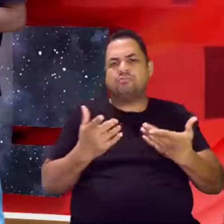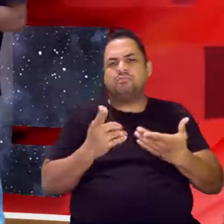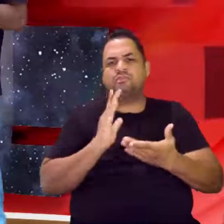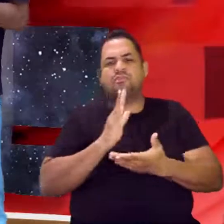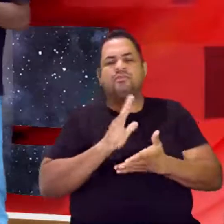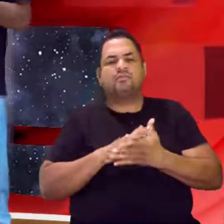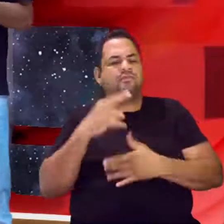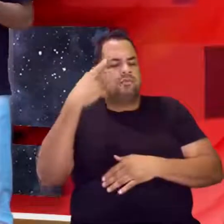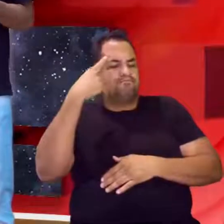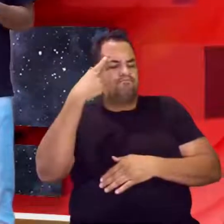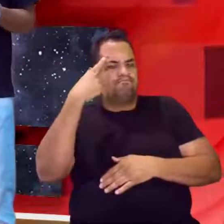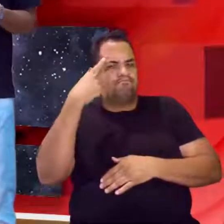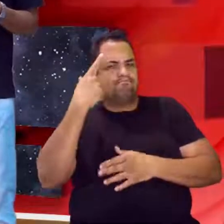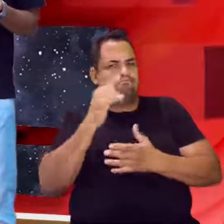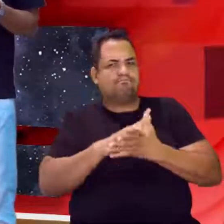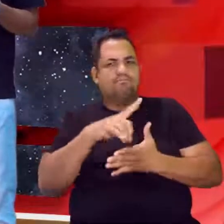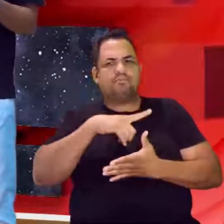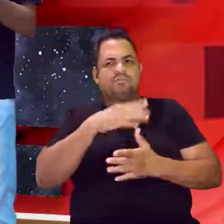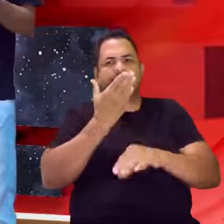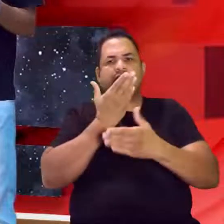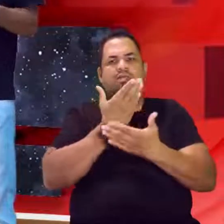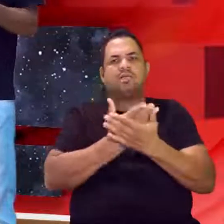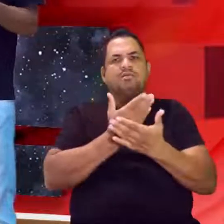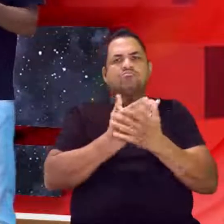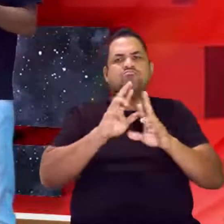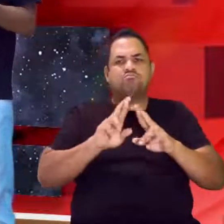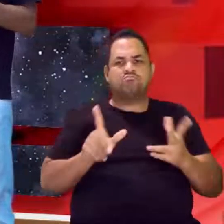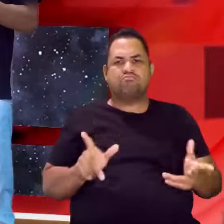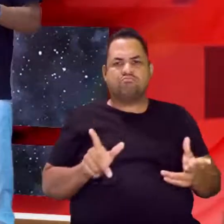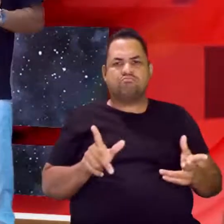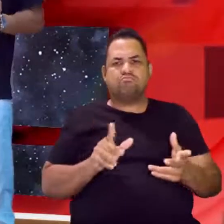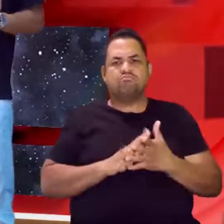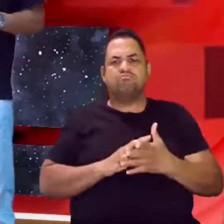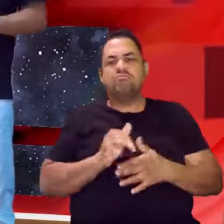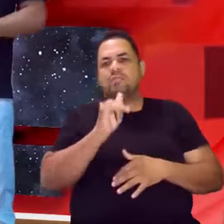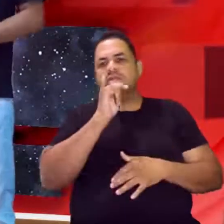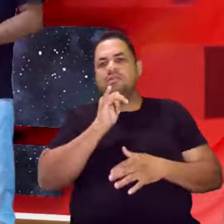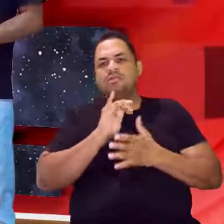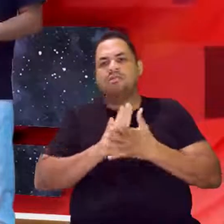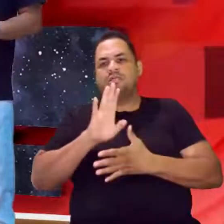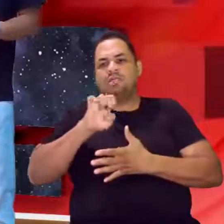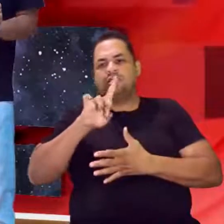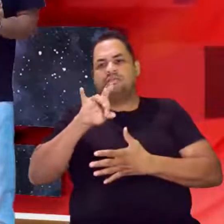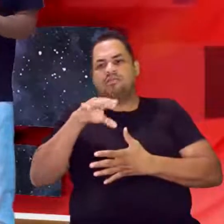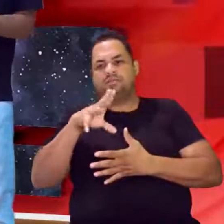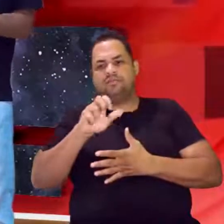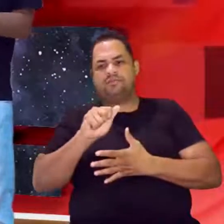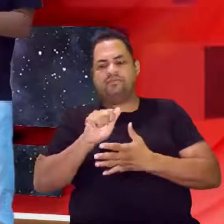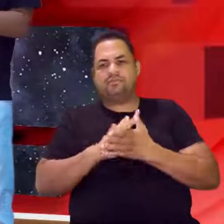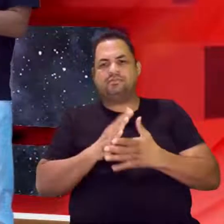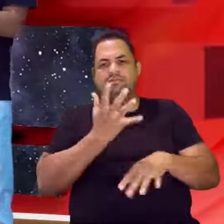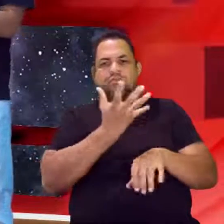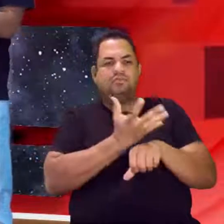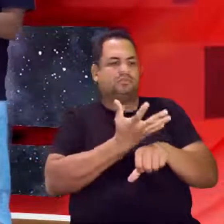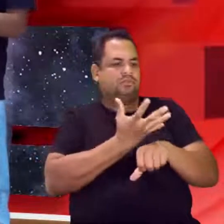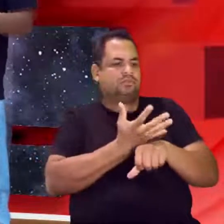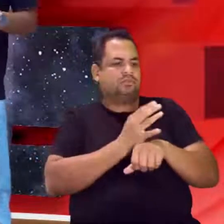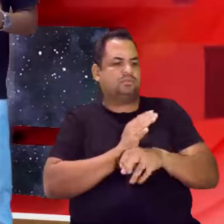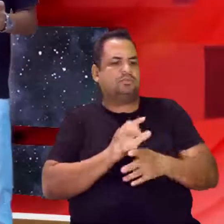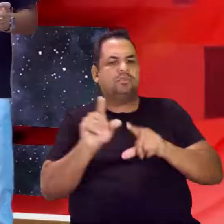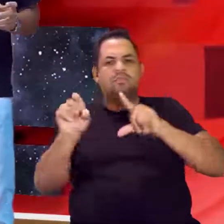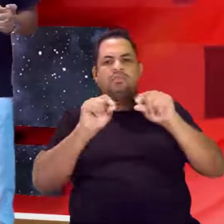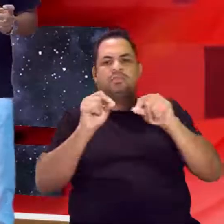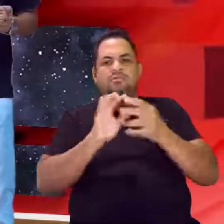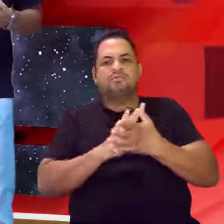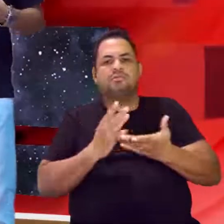ensino médio. Você vai ter aulas diferenciadas, por exemplo, nas eletivas. Eletiva, uma disciplina que você vai